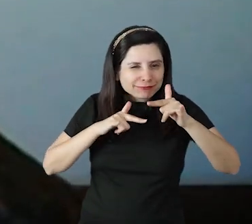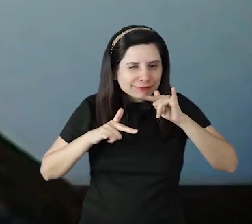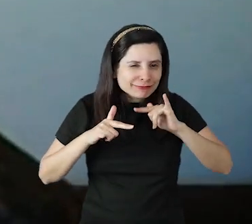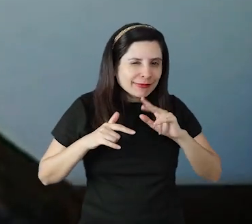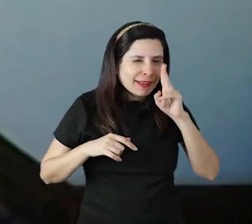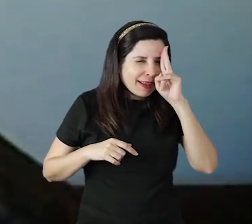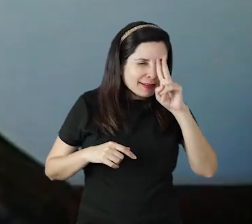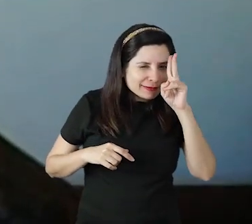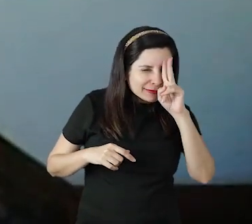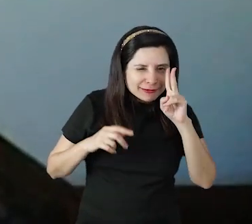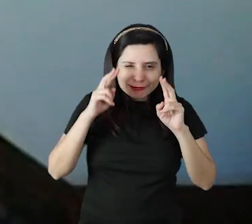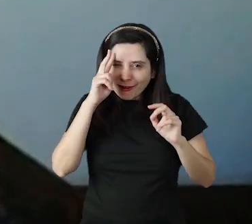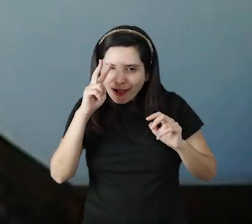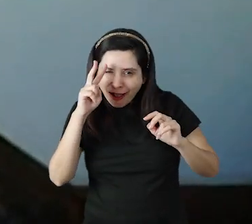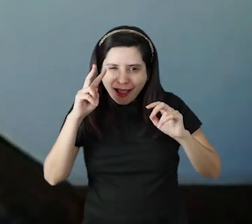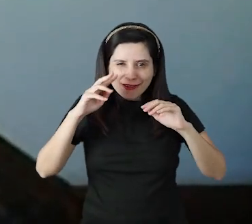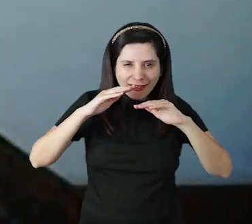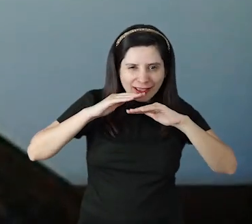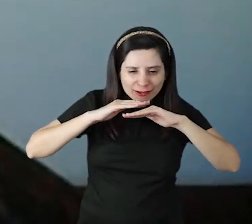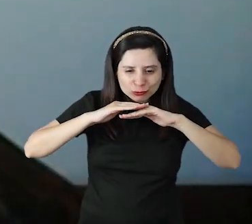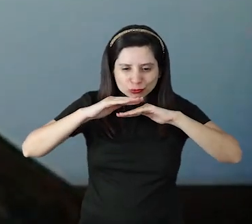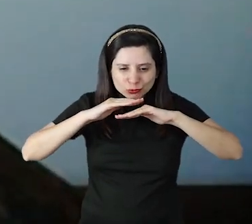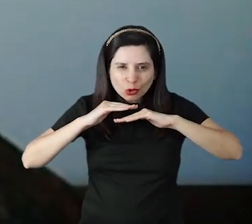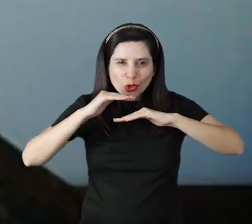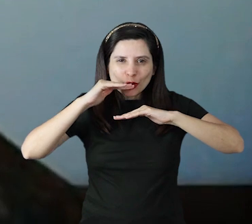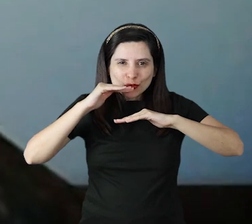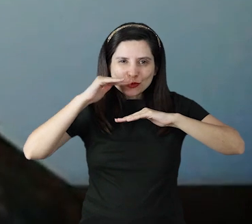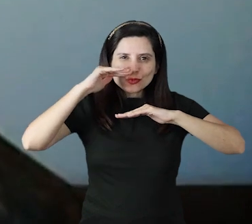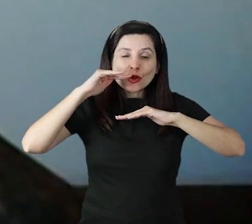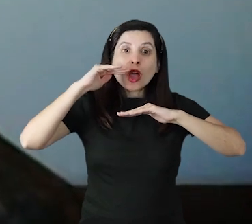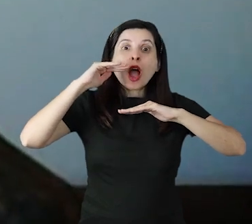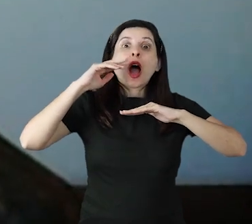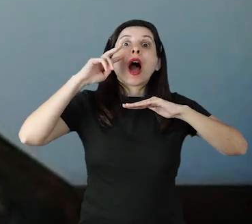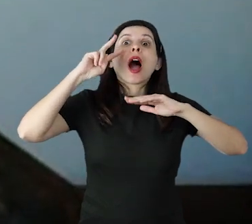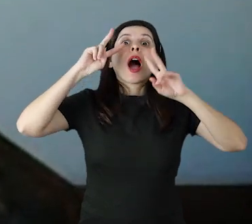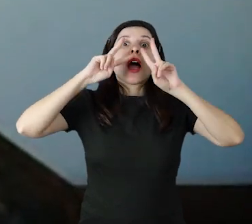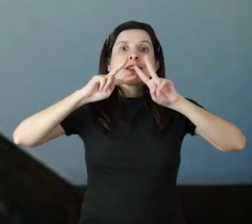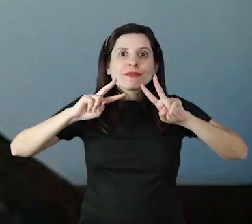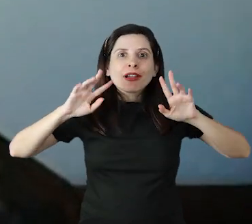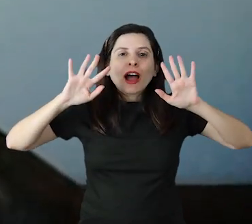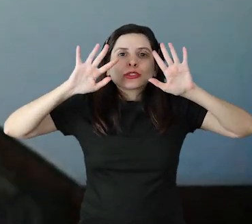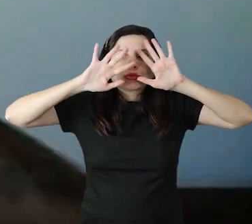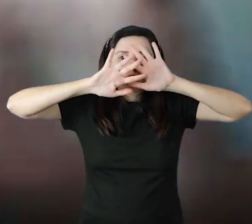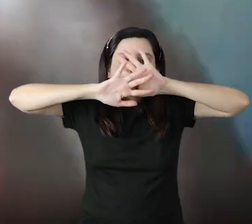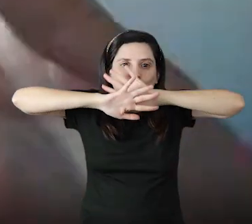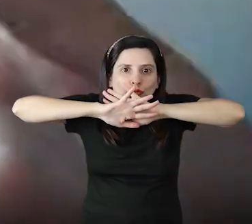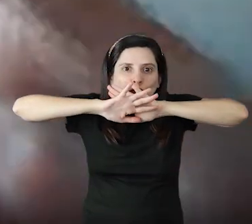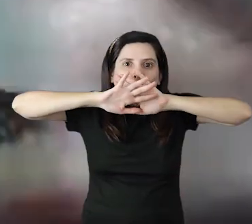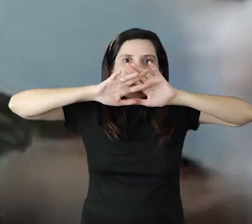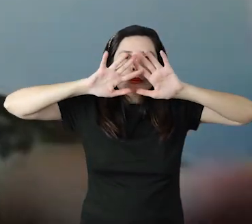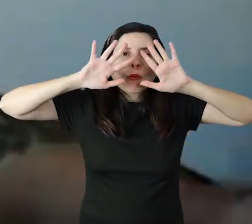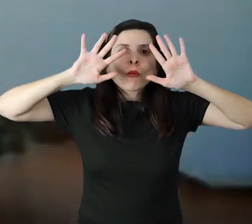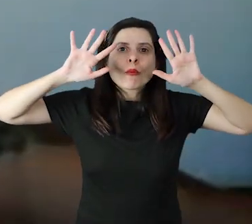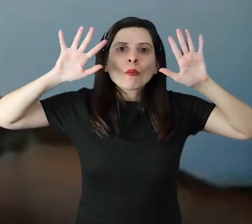a gente vai vendo esse subterrâneo subir, a gente vai vendo essa sombra aparecer. Então é como se a